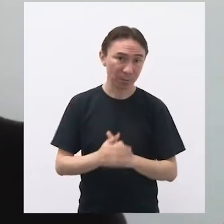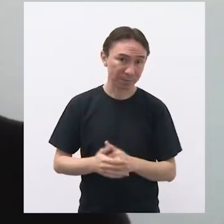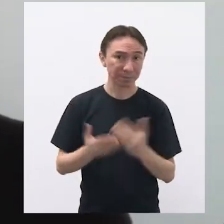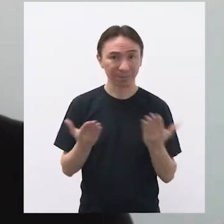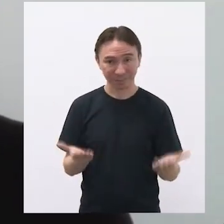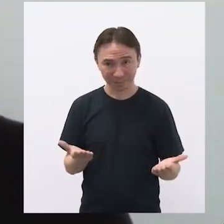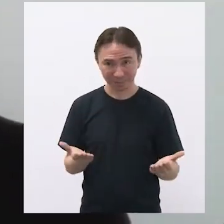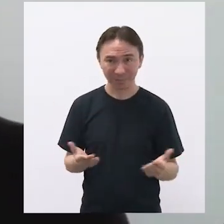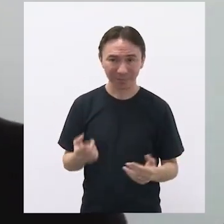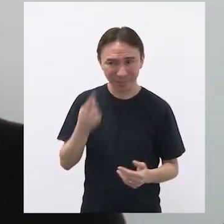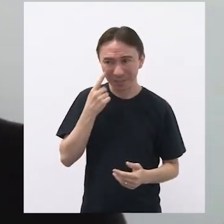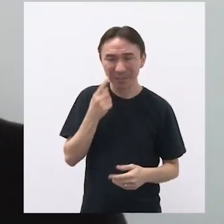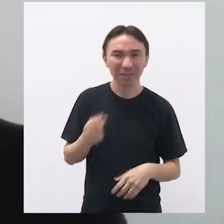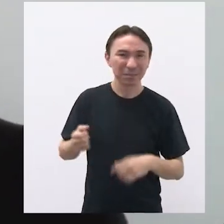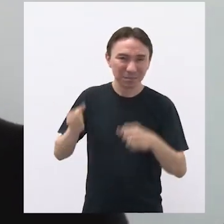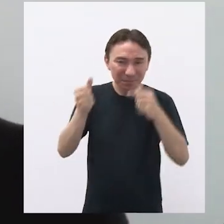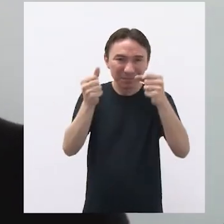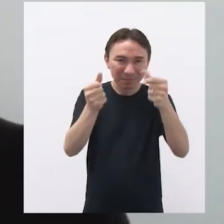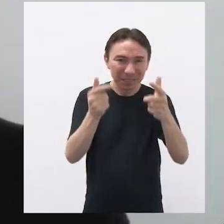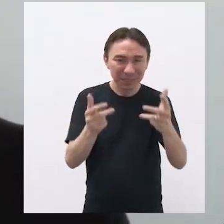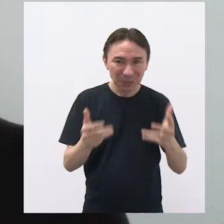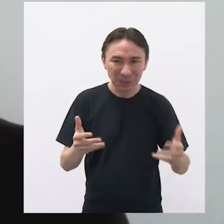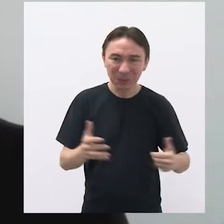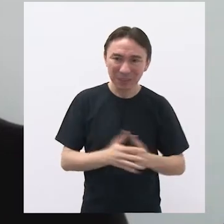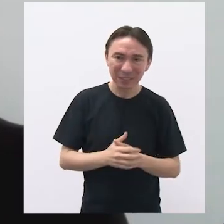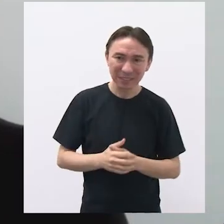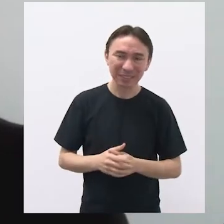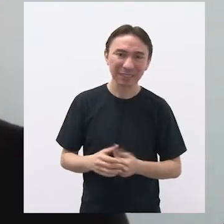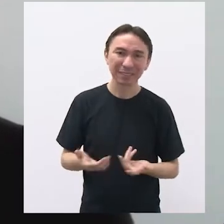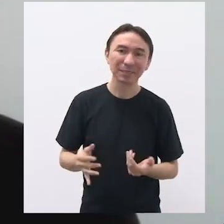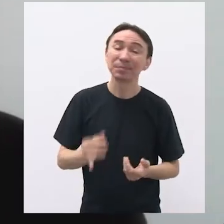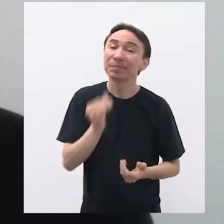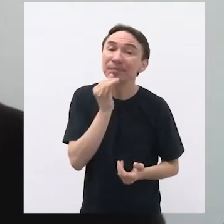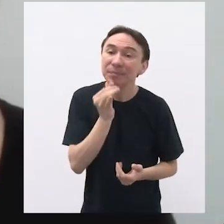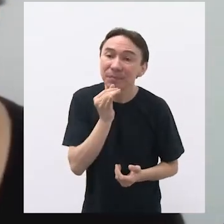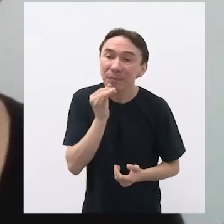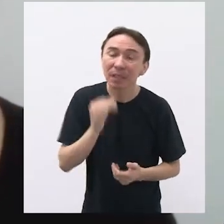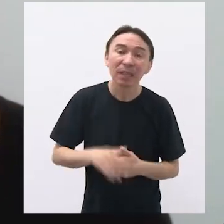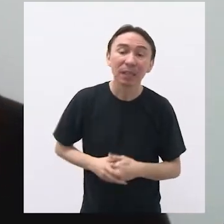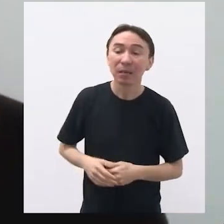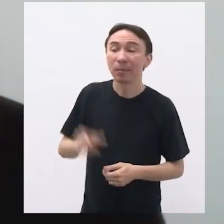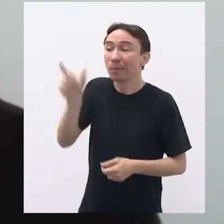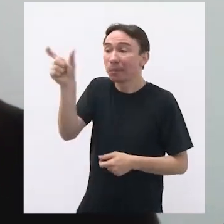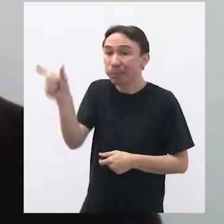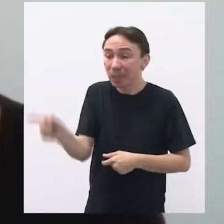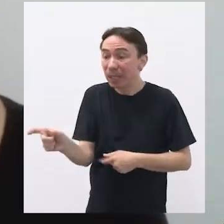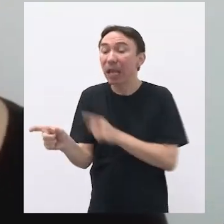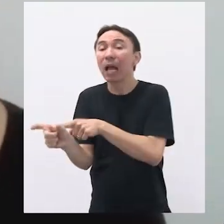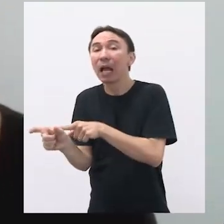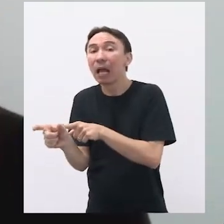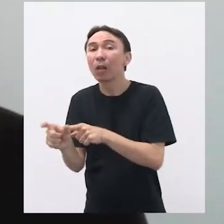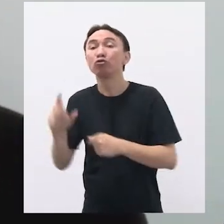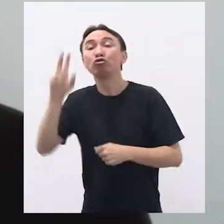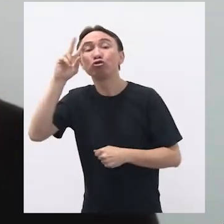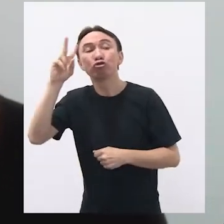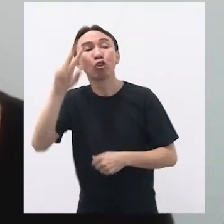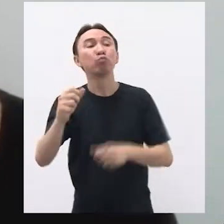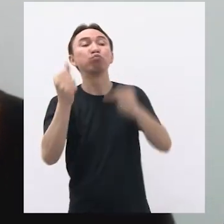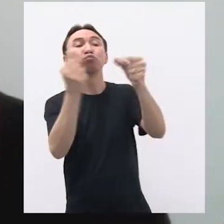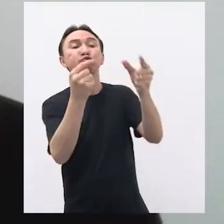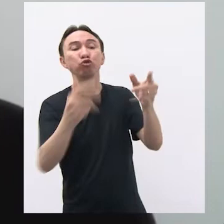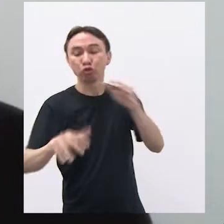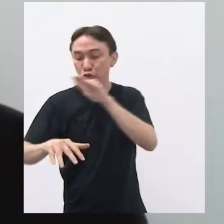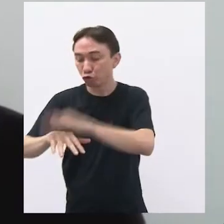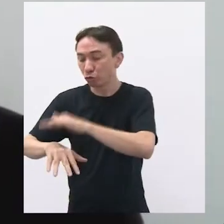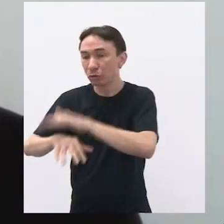eu peguei o finalzinho, né, em que ele dizia que história, quem está contando aí a história da nossa ancestralidade,